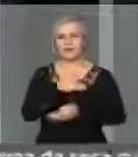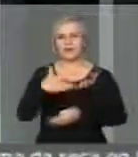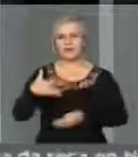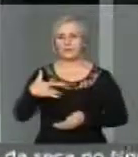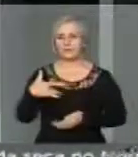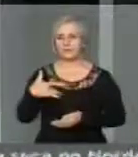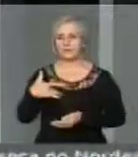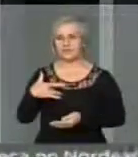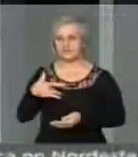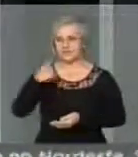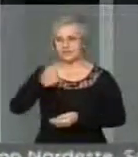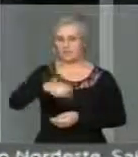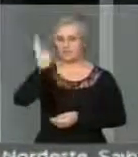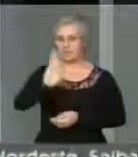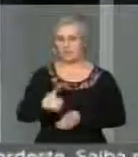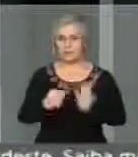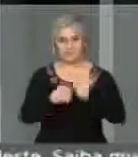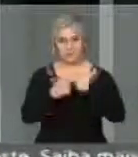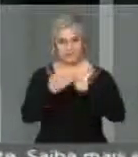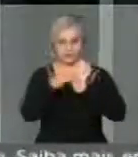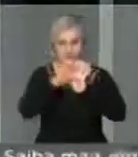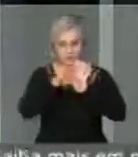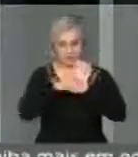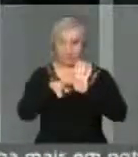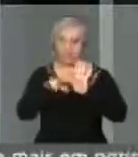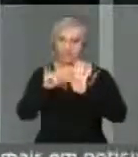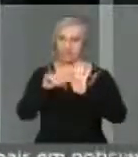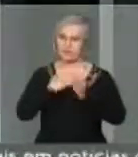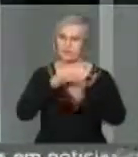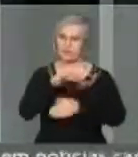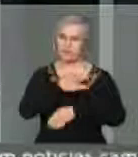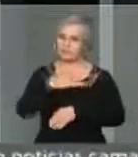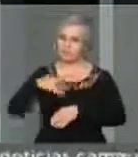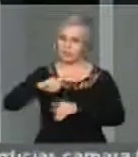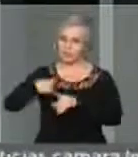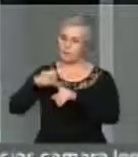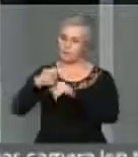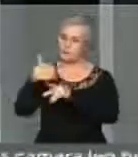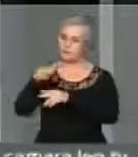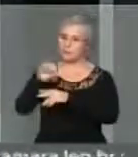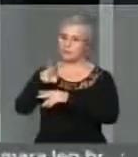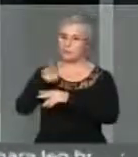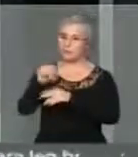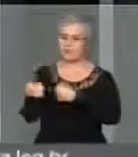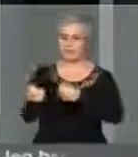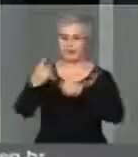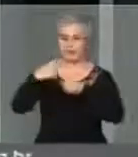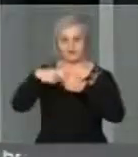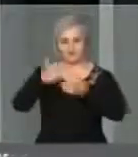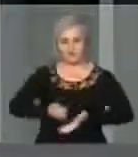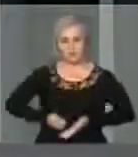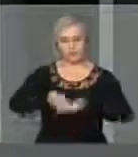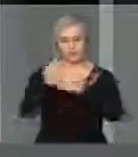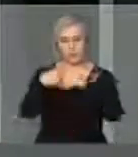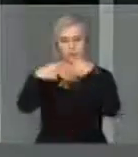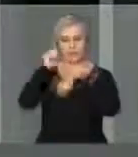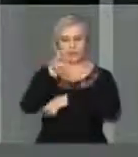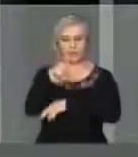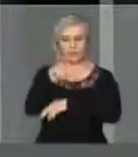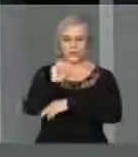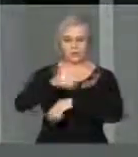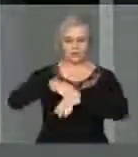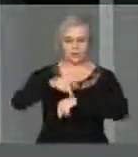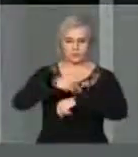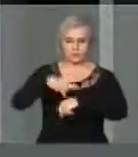Essa emenda vai, com certeza, o chamado Saúde Mais 10, recuperar o SUS em nosso país.